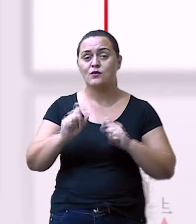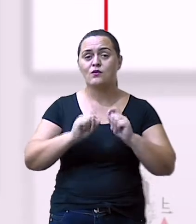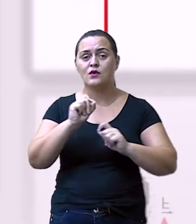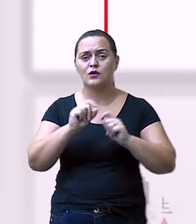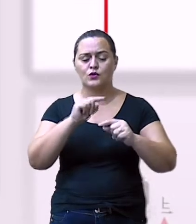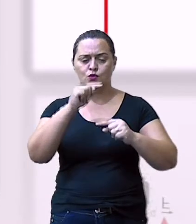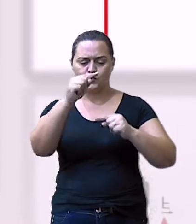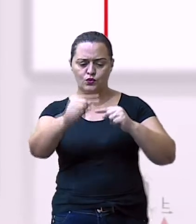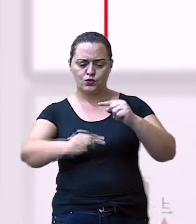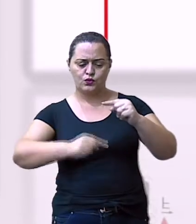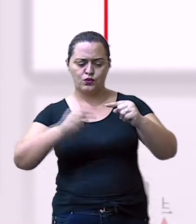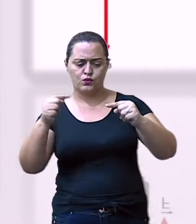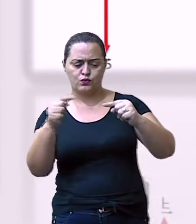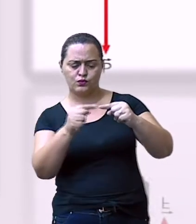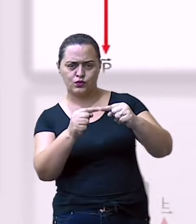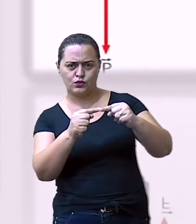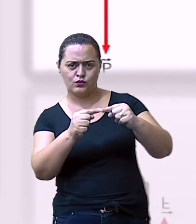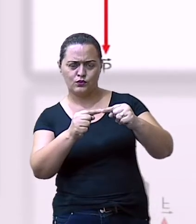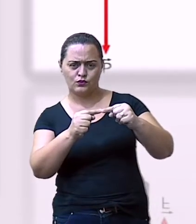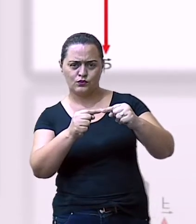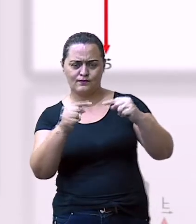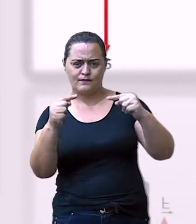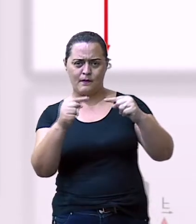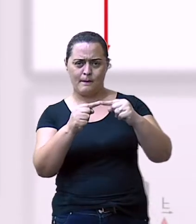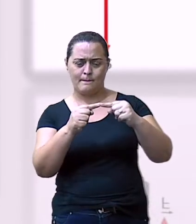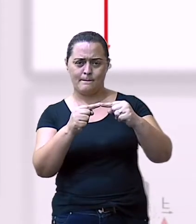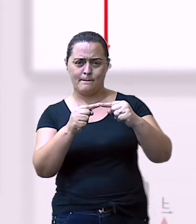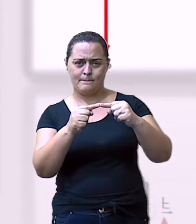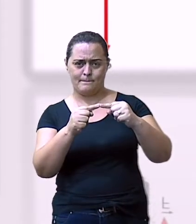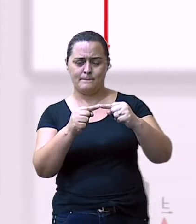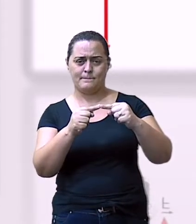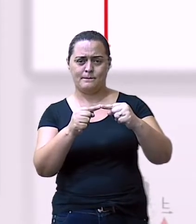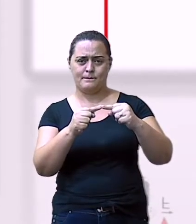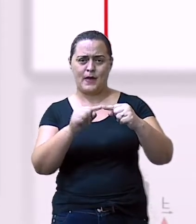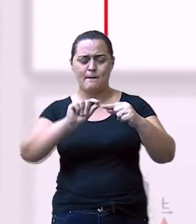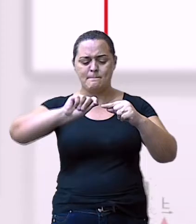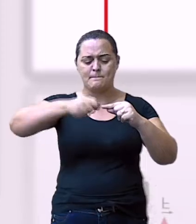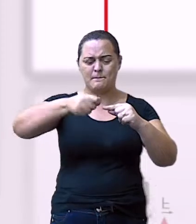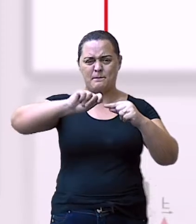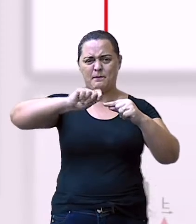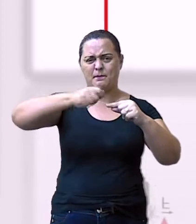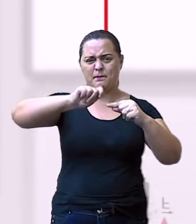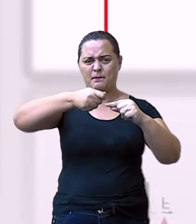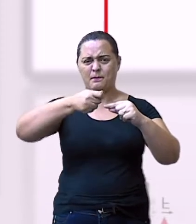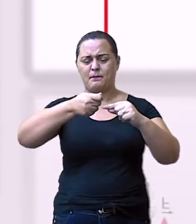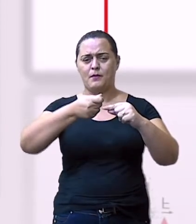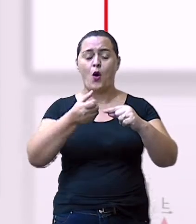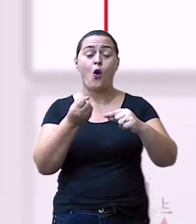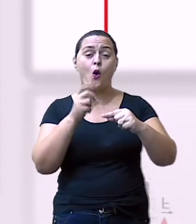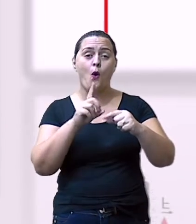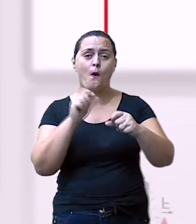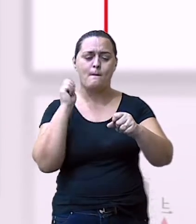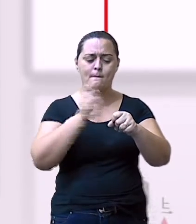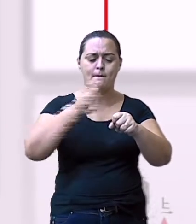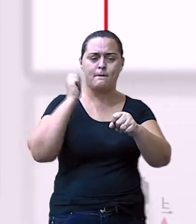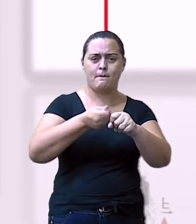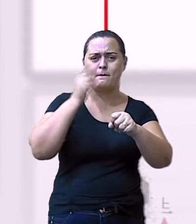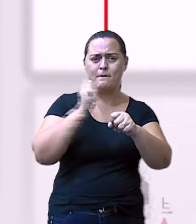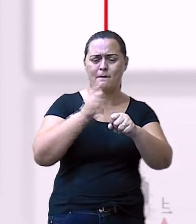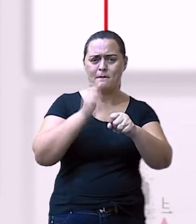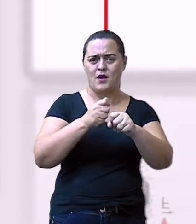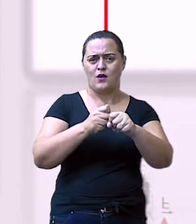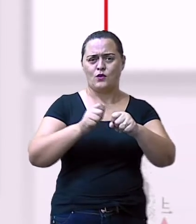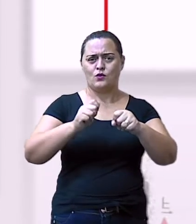é atarrachada ou muitas vezes até mesmo pregada mesmo, com um prego, alguma coisa que vai fixar, que vai